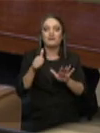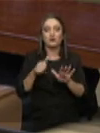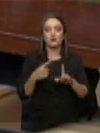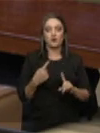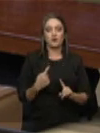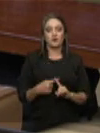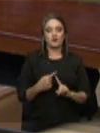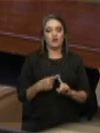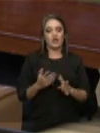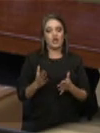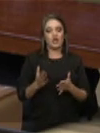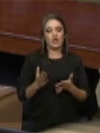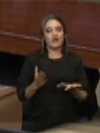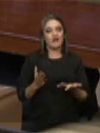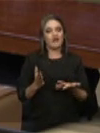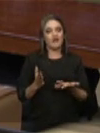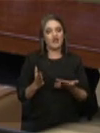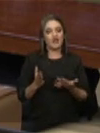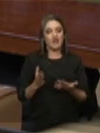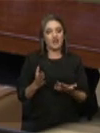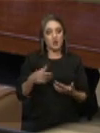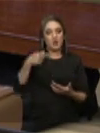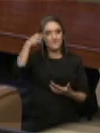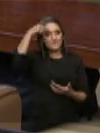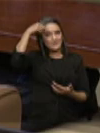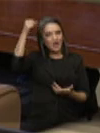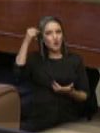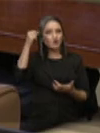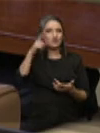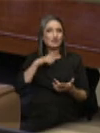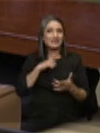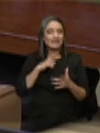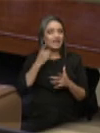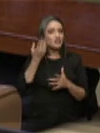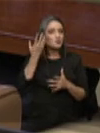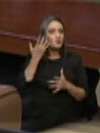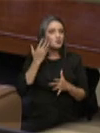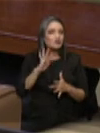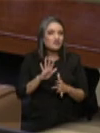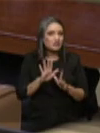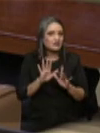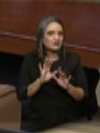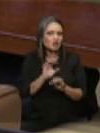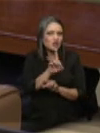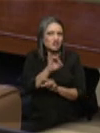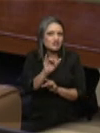dias fazem com que o ministro Barroso seja mais antigo